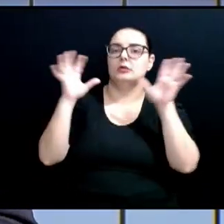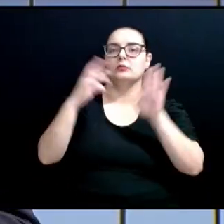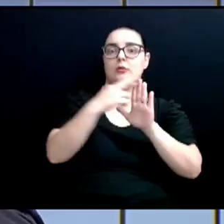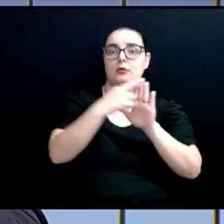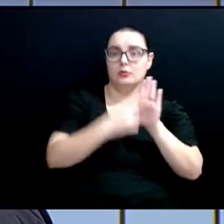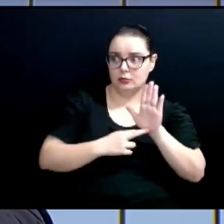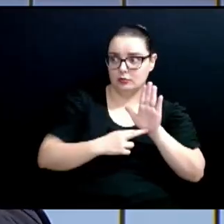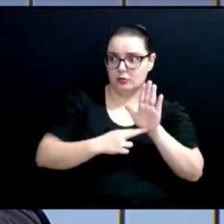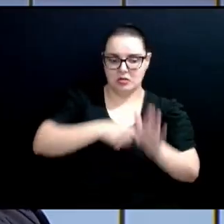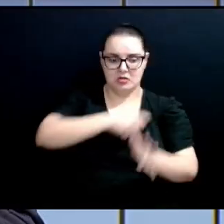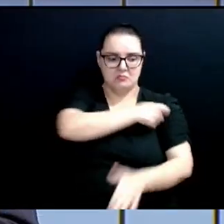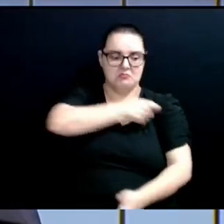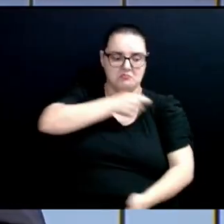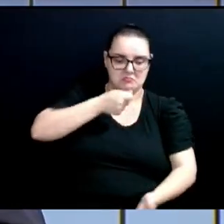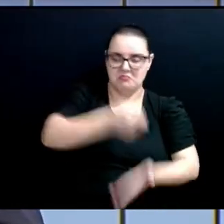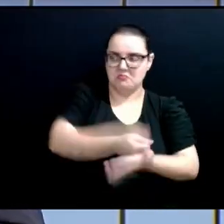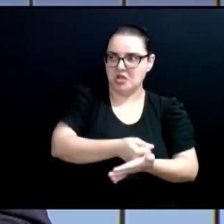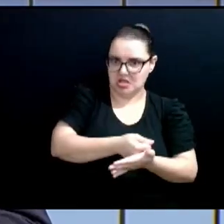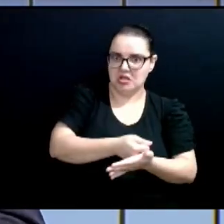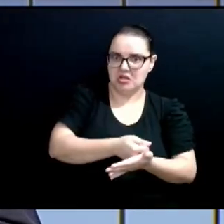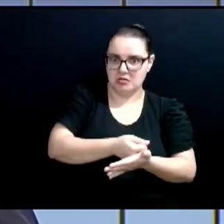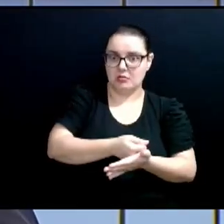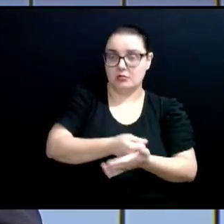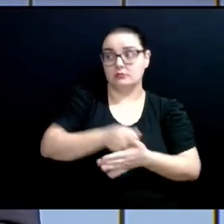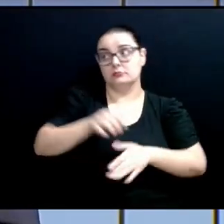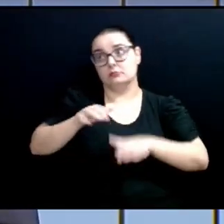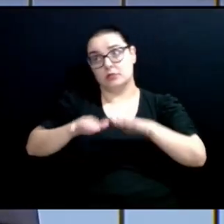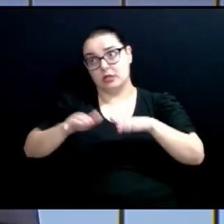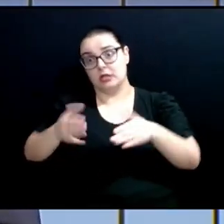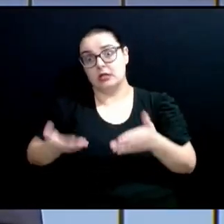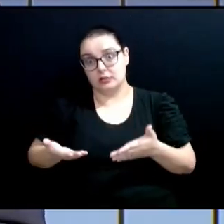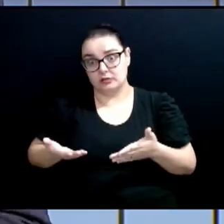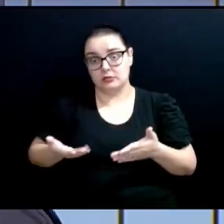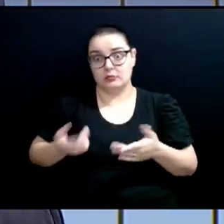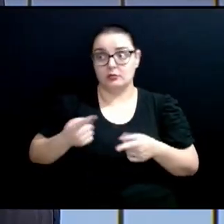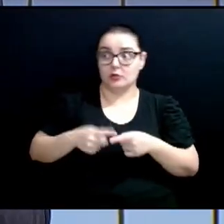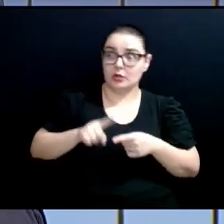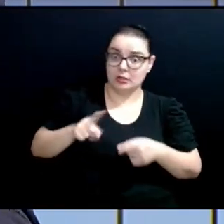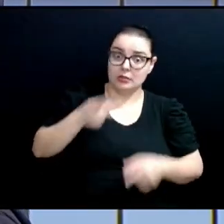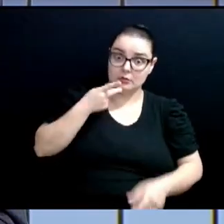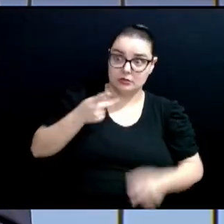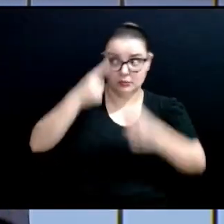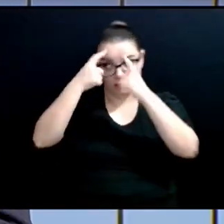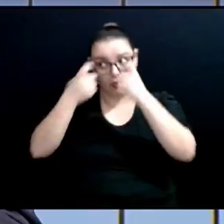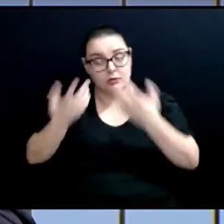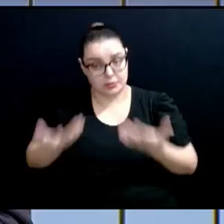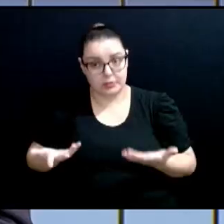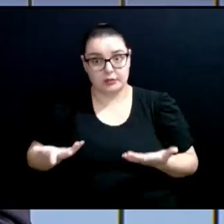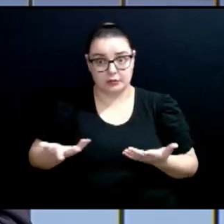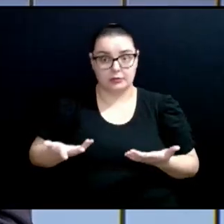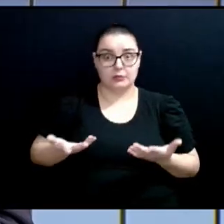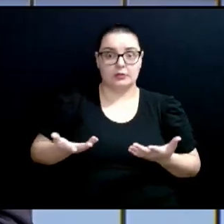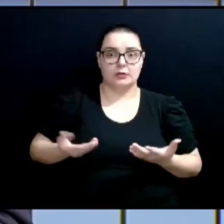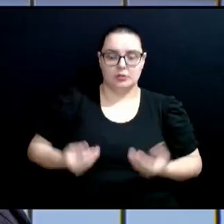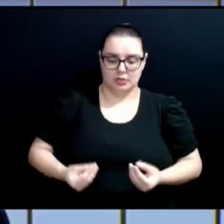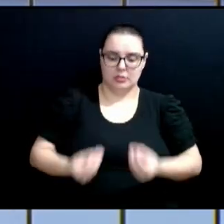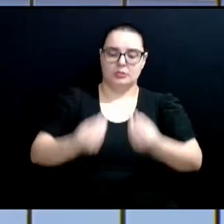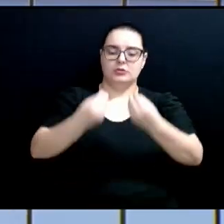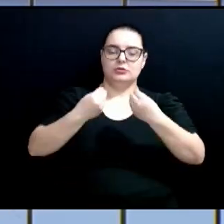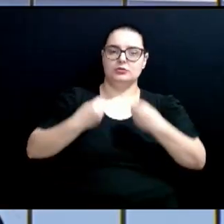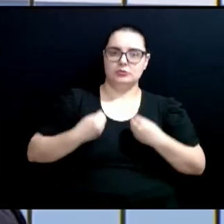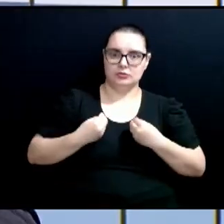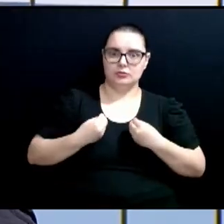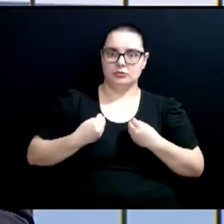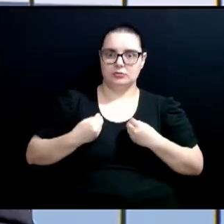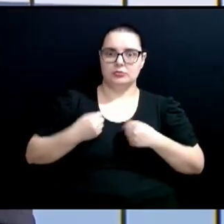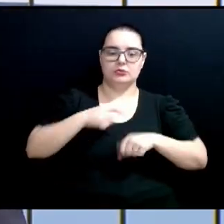autoritário, muitas vezes, por que não dizer violento, e nos trouxe até os tempos de